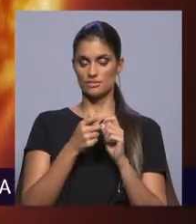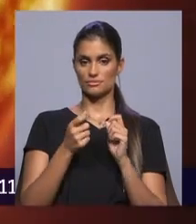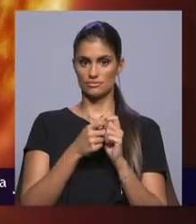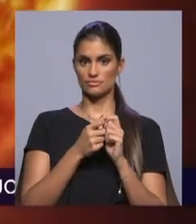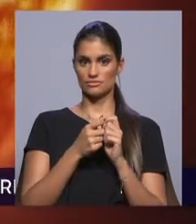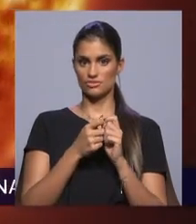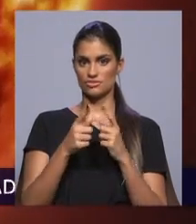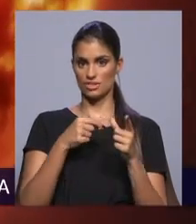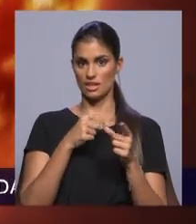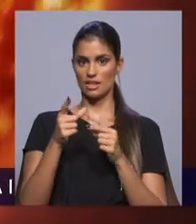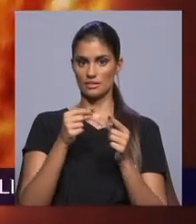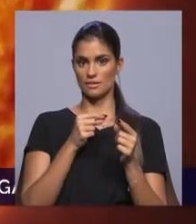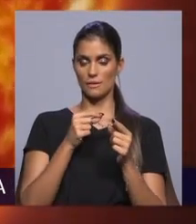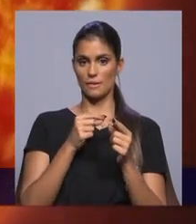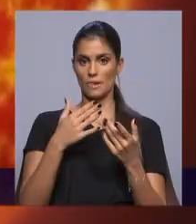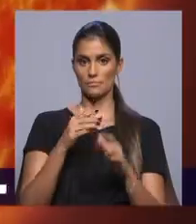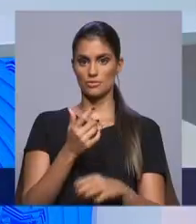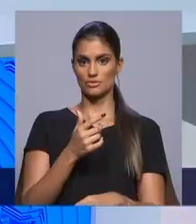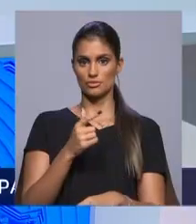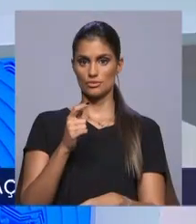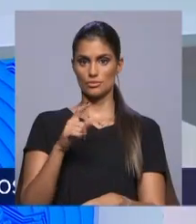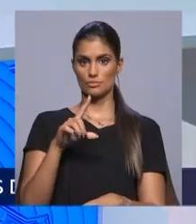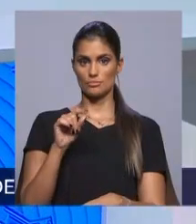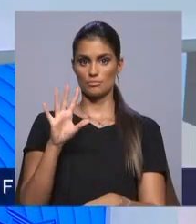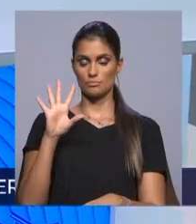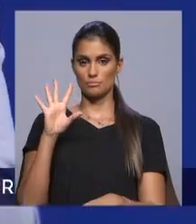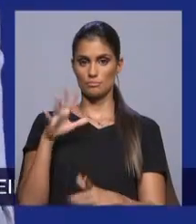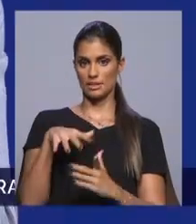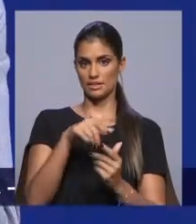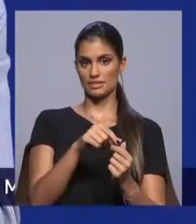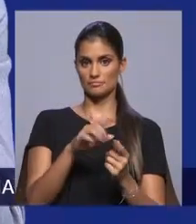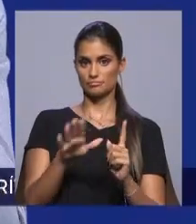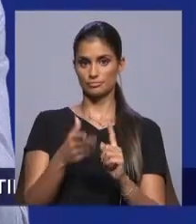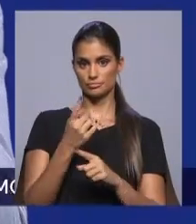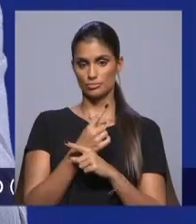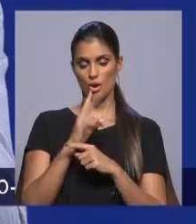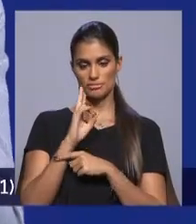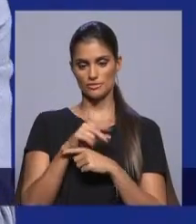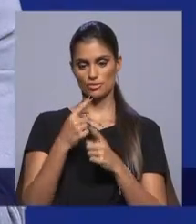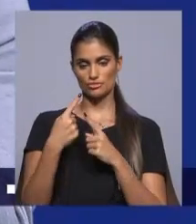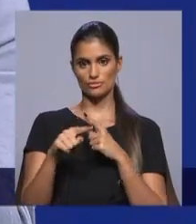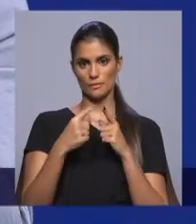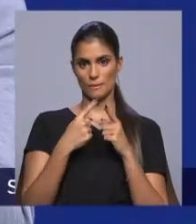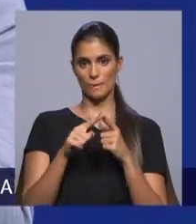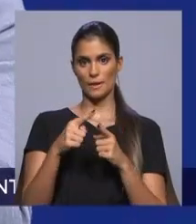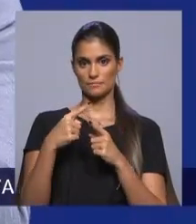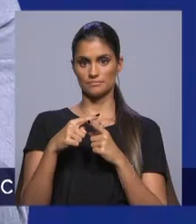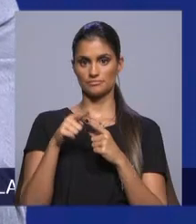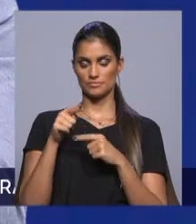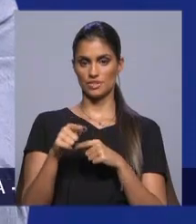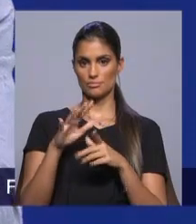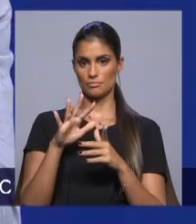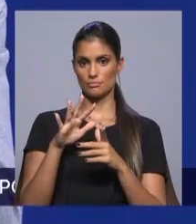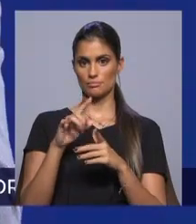estrela. Mas o nosso amigo exoplaneta está condenado. E porquê? Porque, de acordo com várias observações que foram feitas, este exoplaneta,